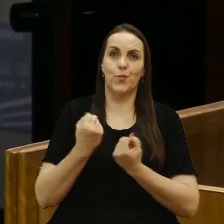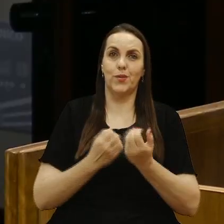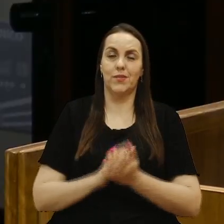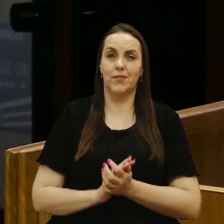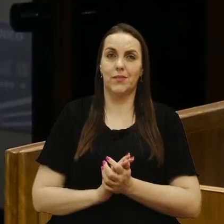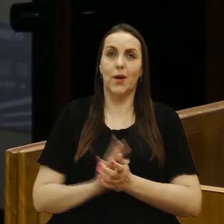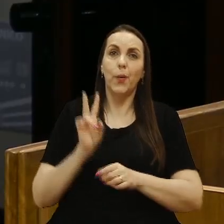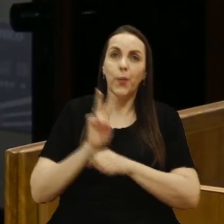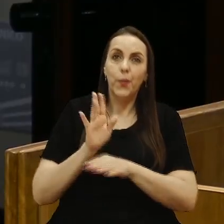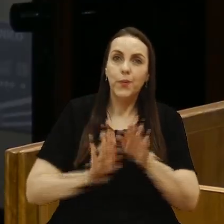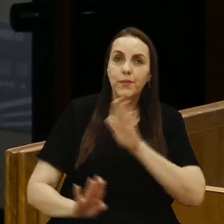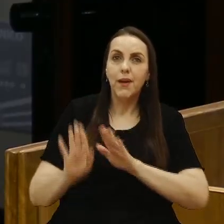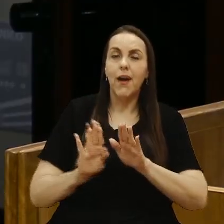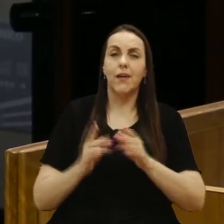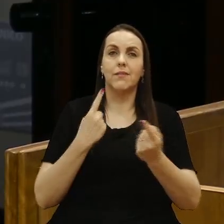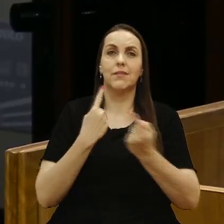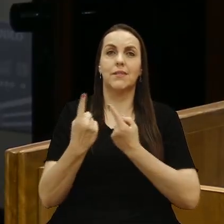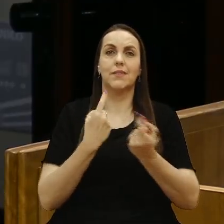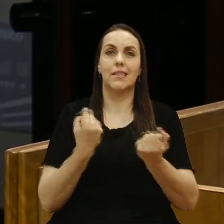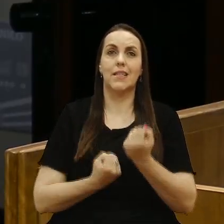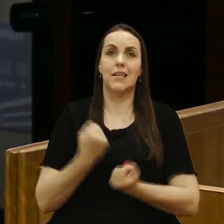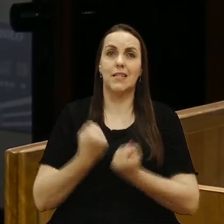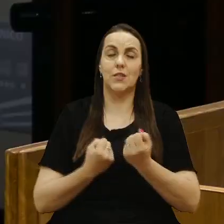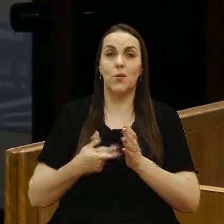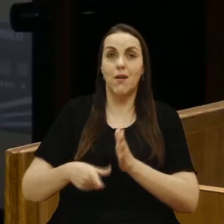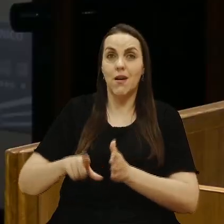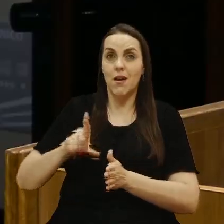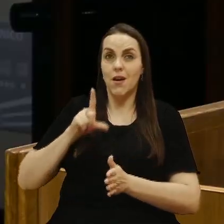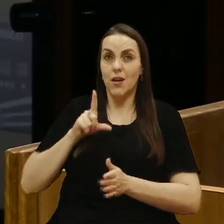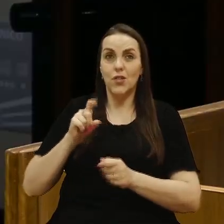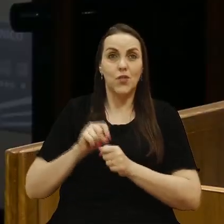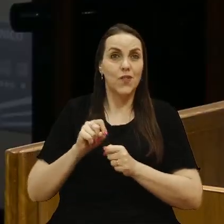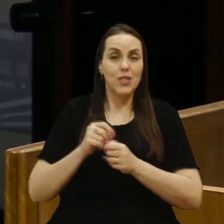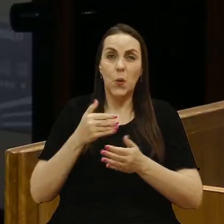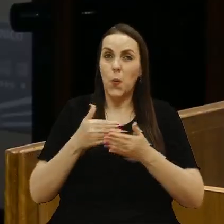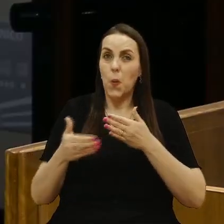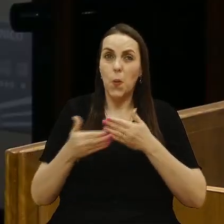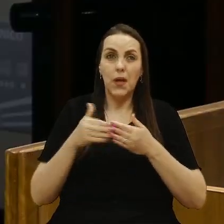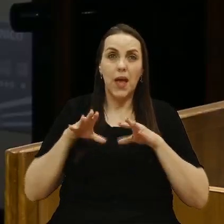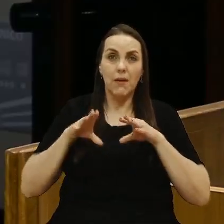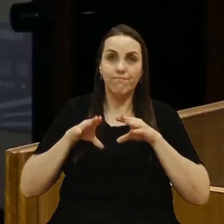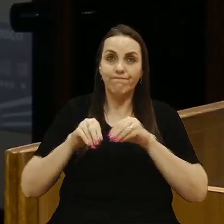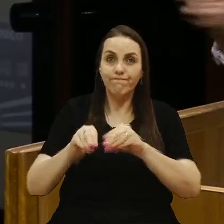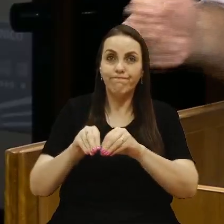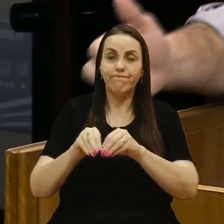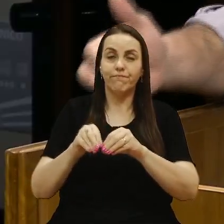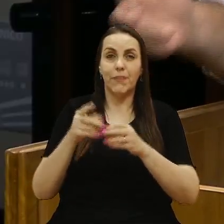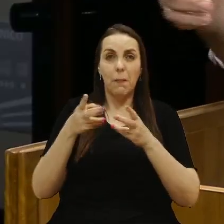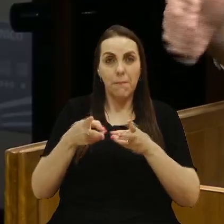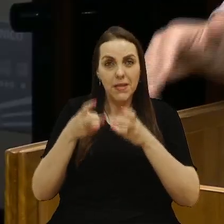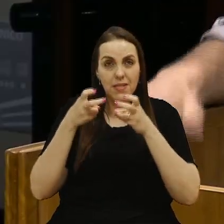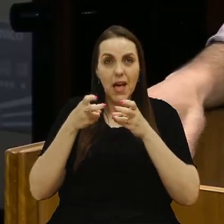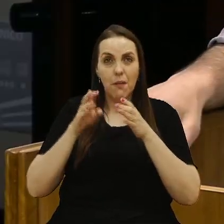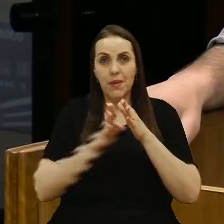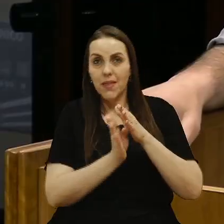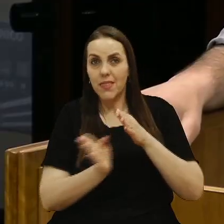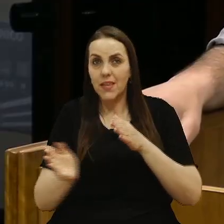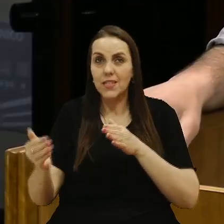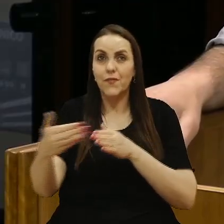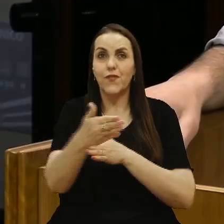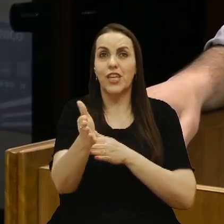trânsito. Antes de realizar qualquer intervenção, verifique se não tem uma rota de desvio daquela